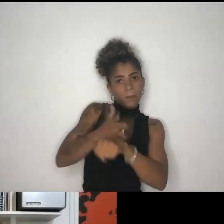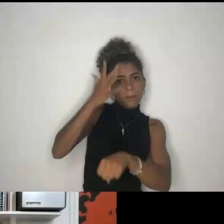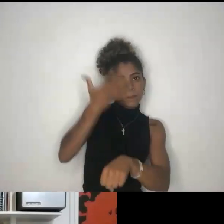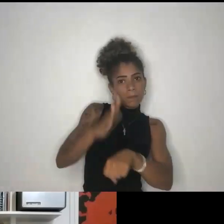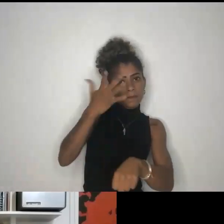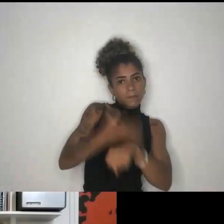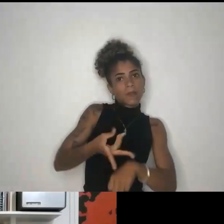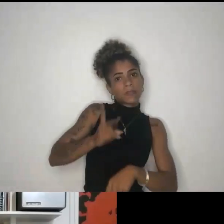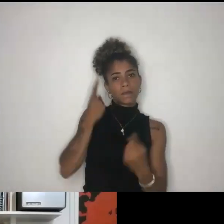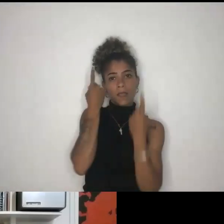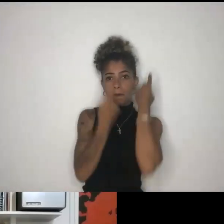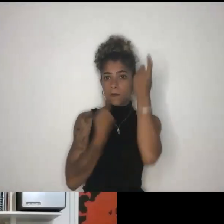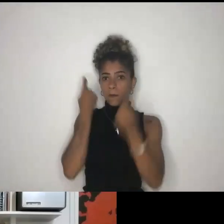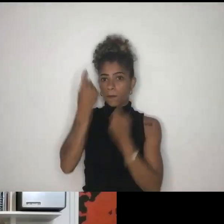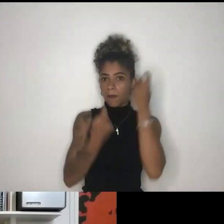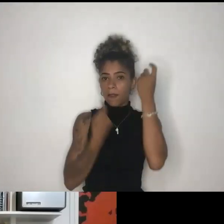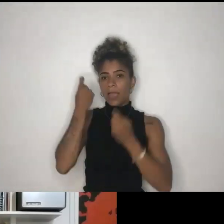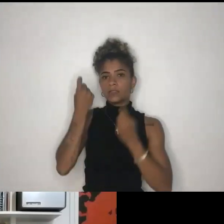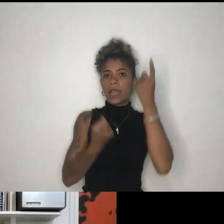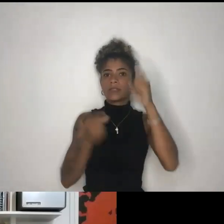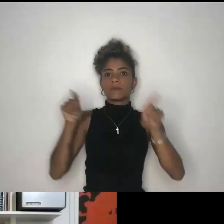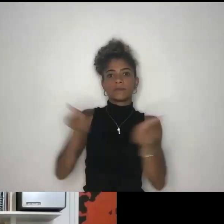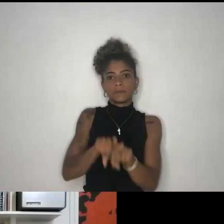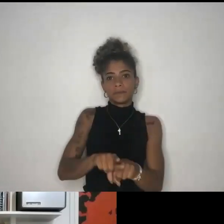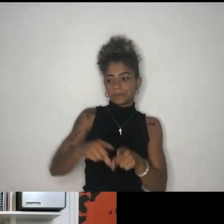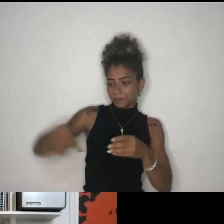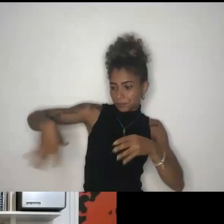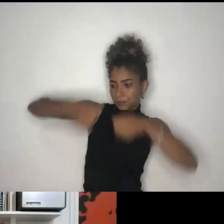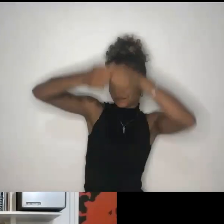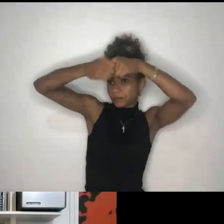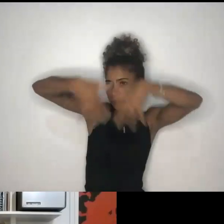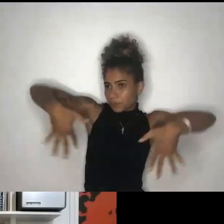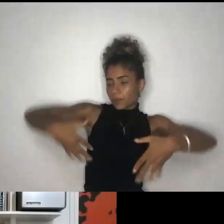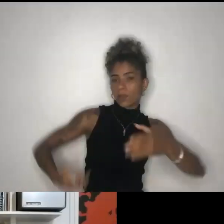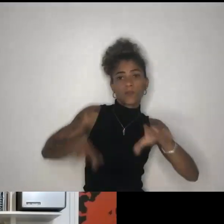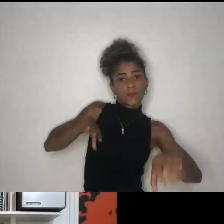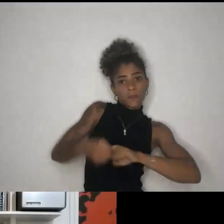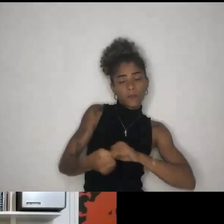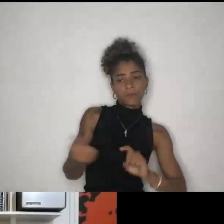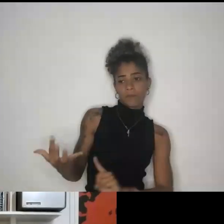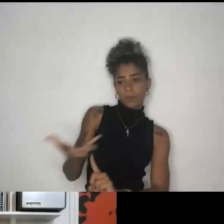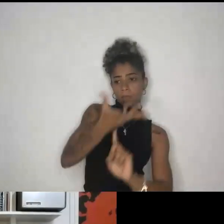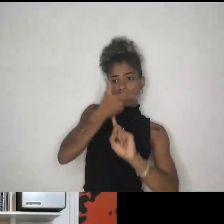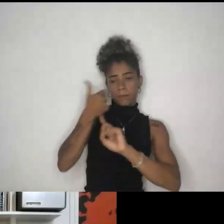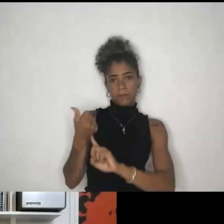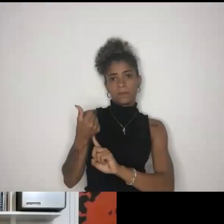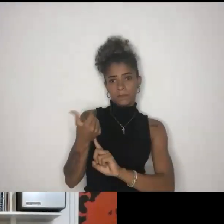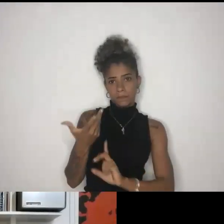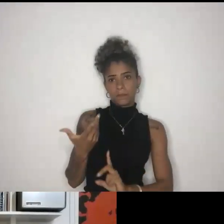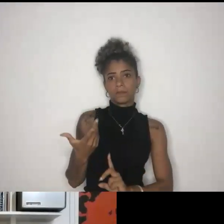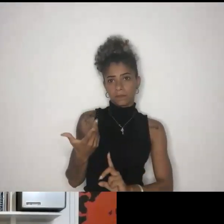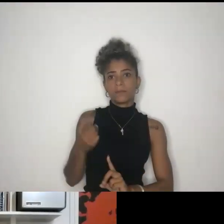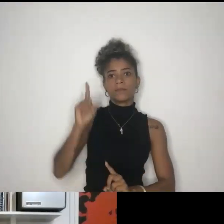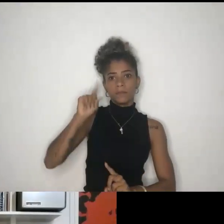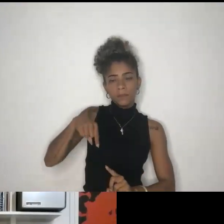sempre fui muito preocupado com essa cadeia produtiva local então assim eu formei muitos assistentes quando eu era novo até e o que eu